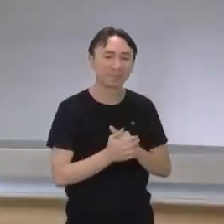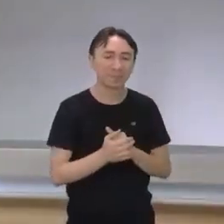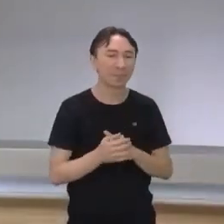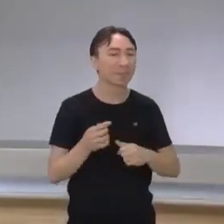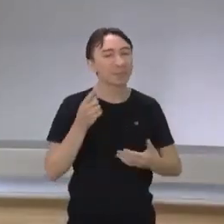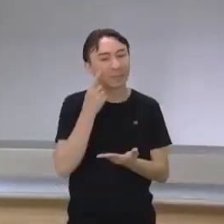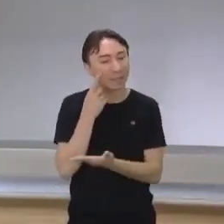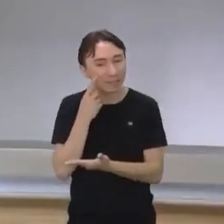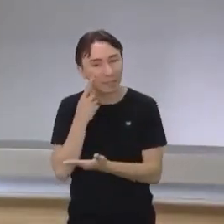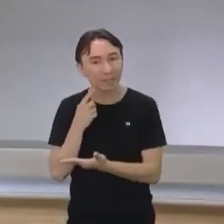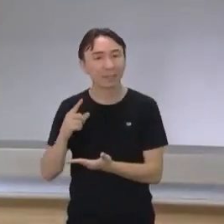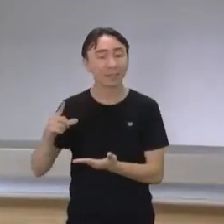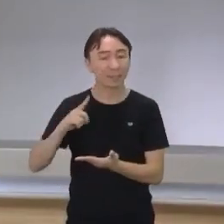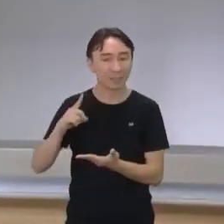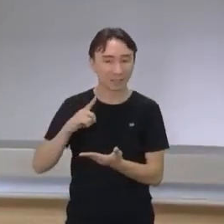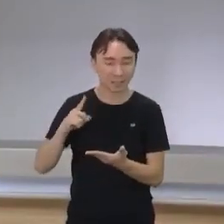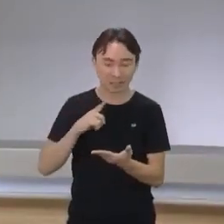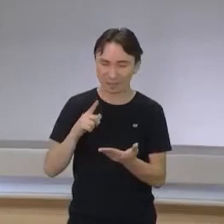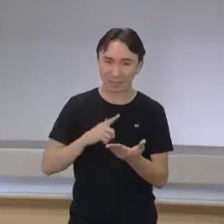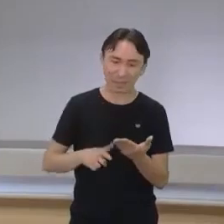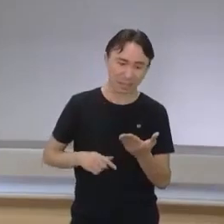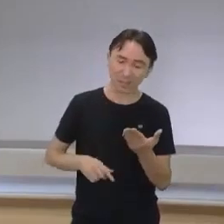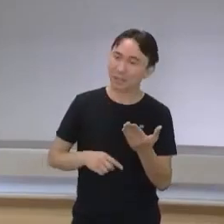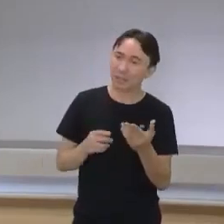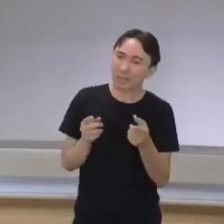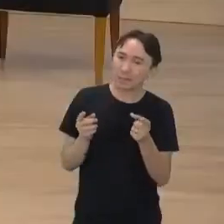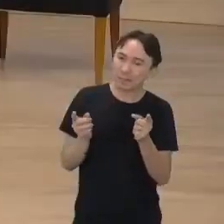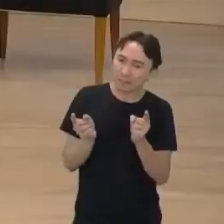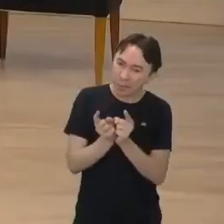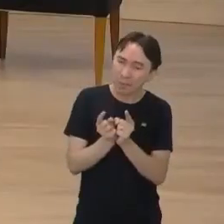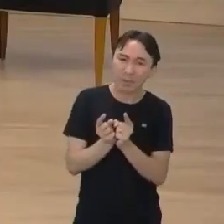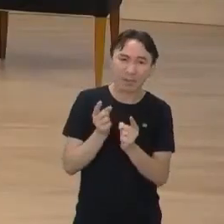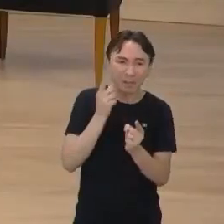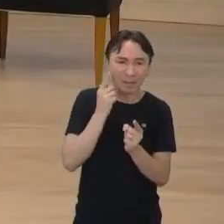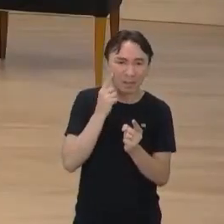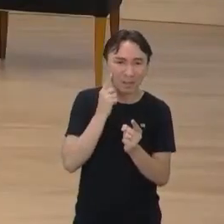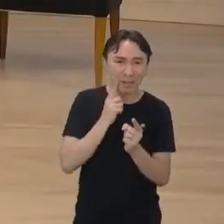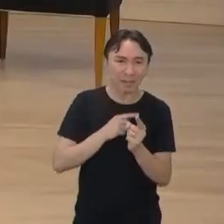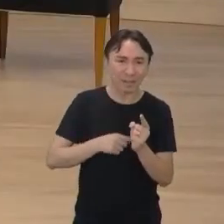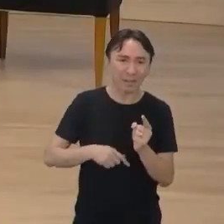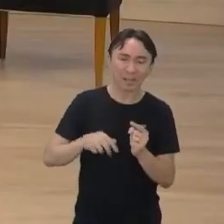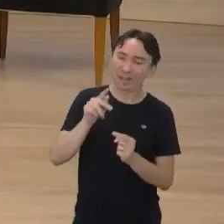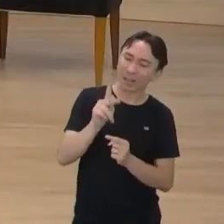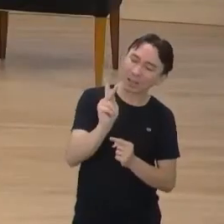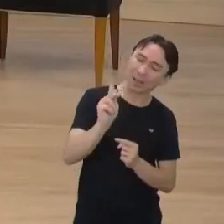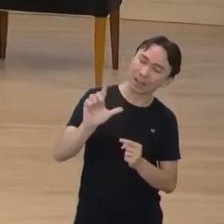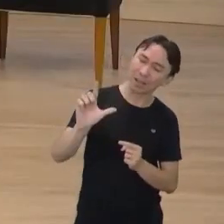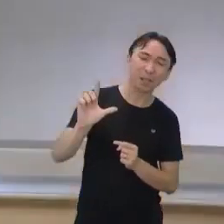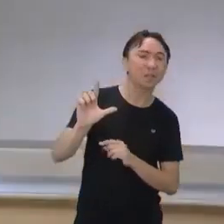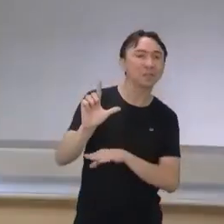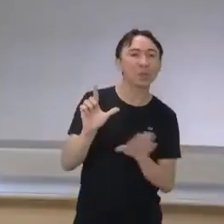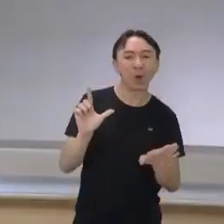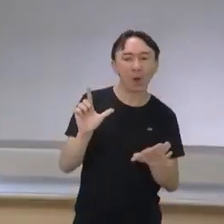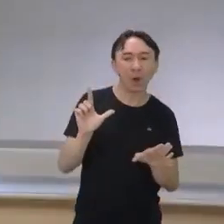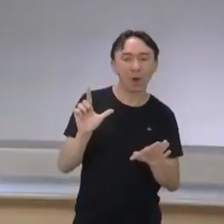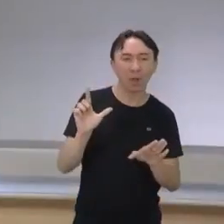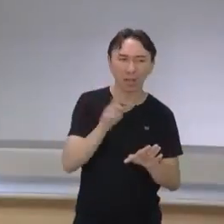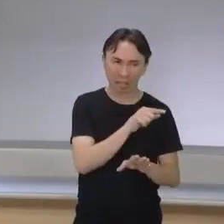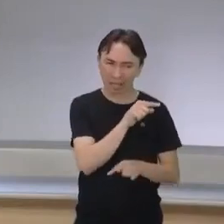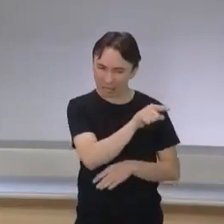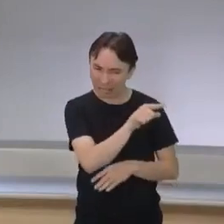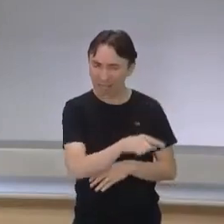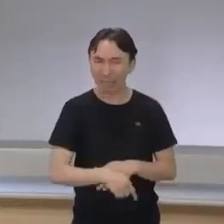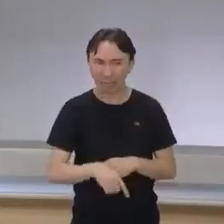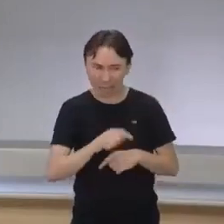dele ter menos camadas aí que você comentou, isso faria dele mais simples ou isso não tem nada a ver? Quanto mais camadas, mais complexo,